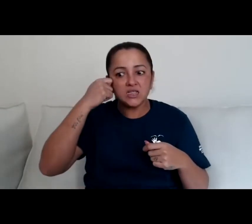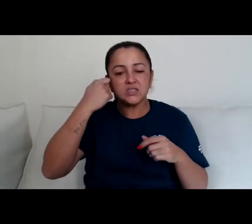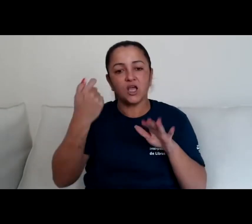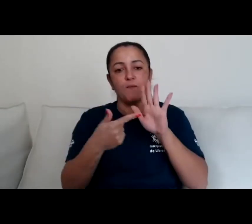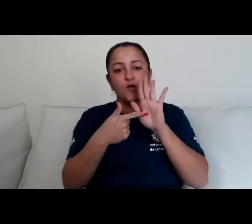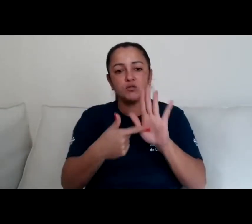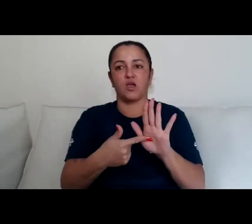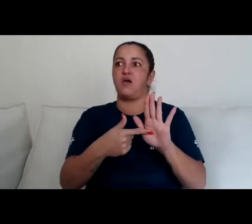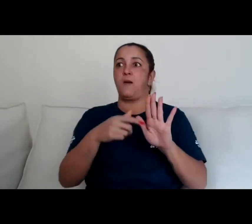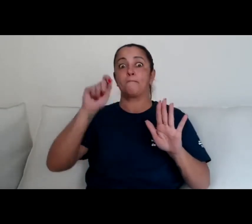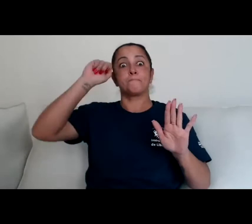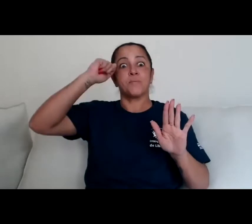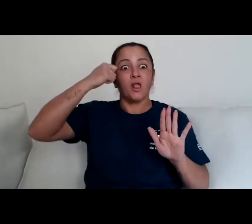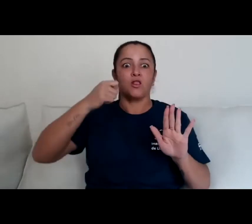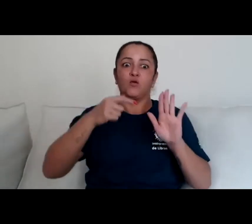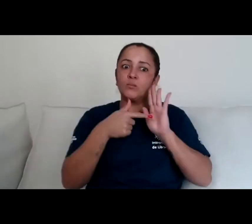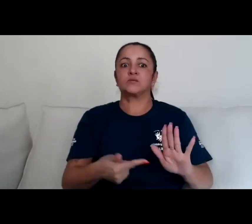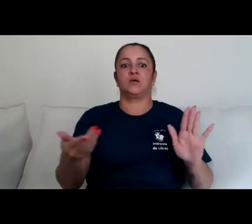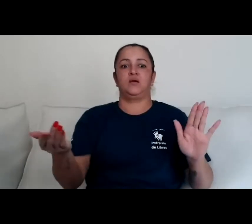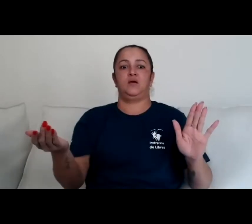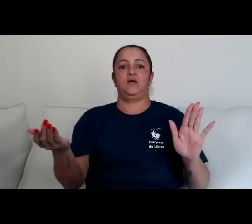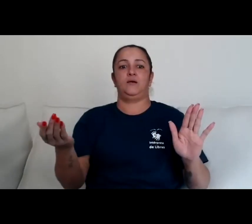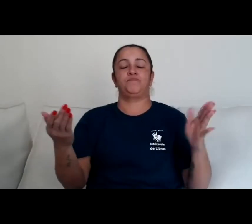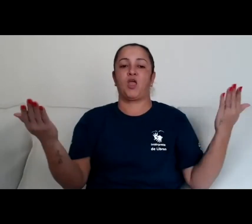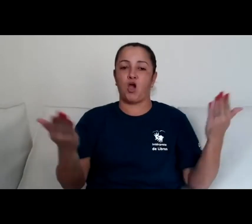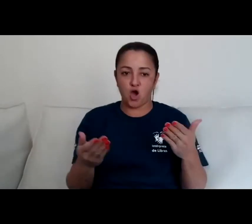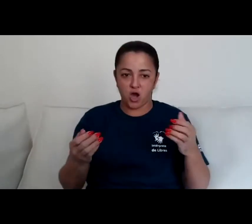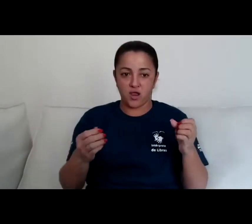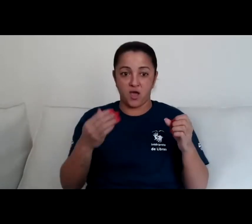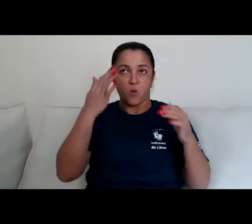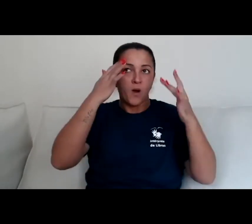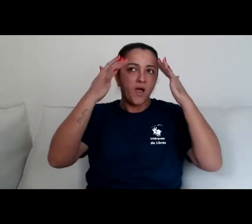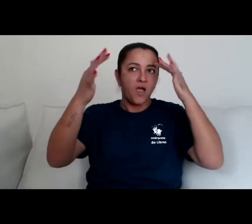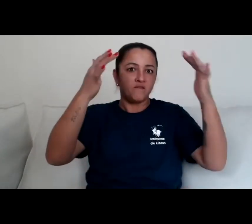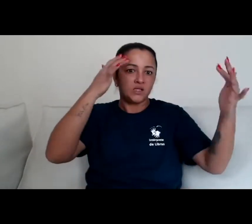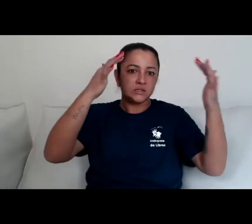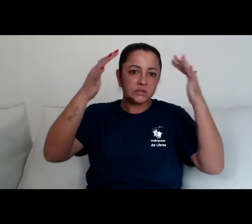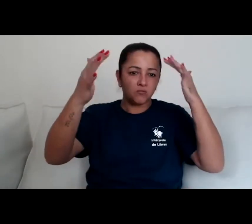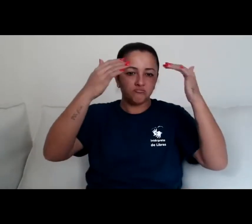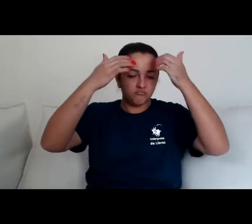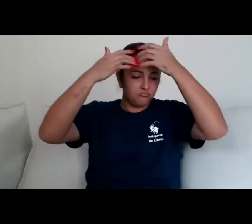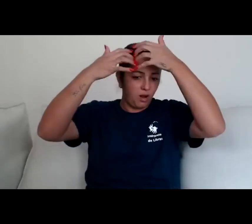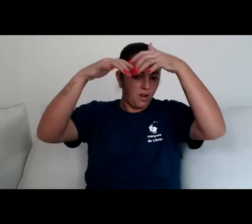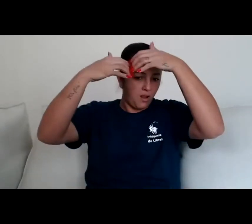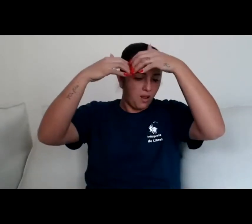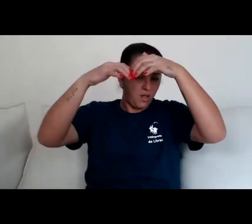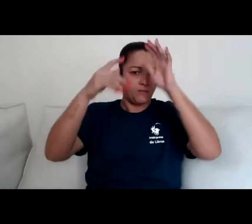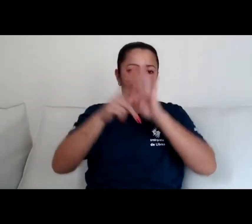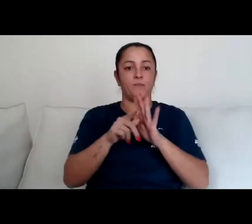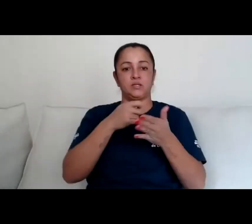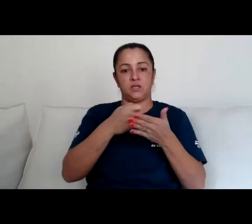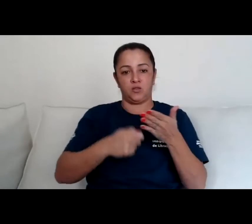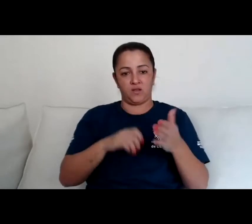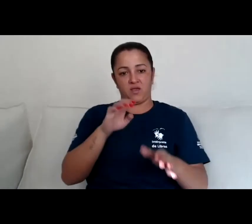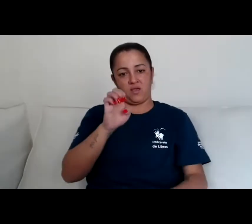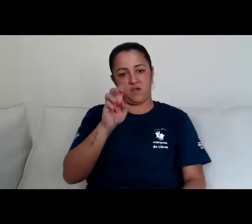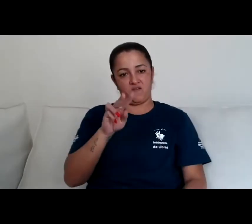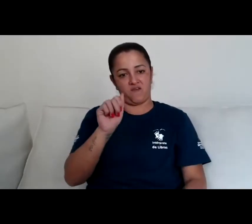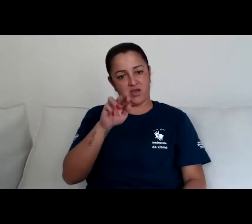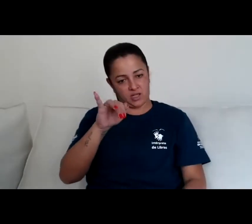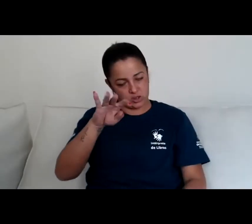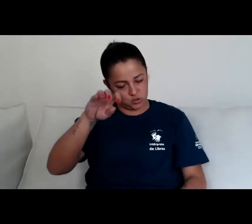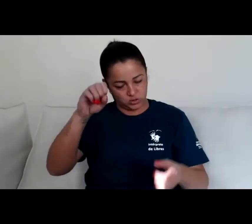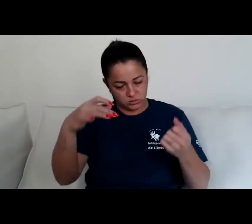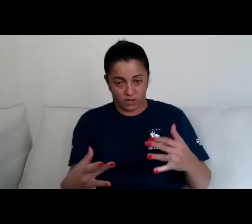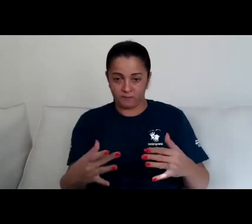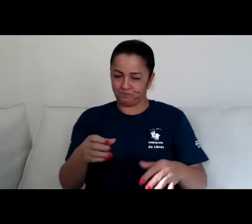empretecer. Eu vou trazer aqui uma reflexão para vocês da escritora Conceição Evaristo, que ela diz o seguinte: se não lemos todos os